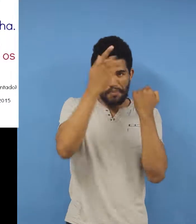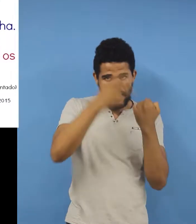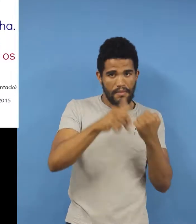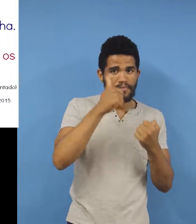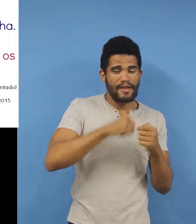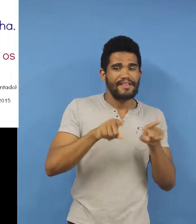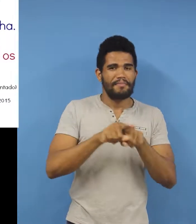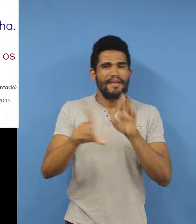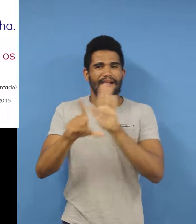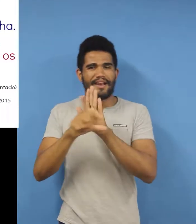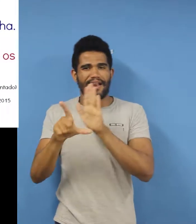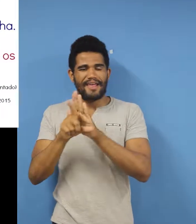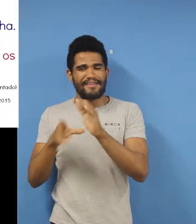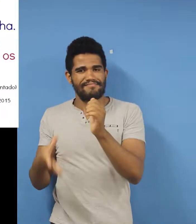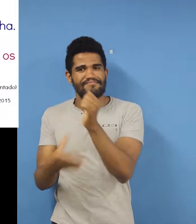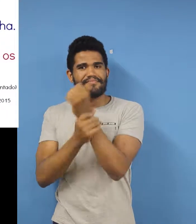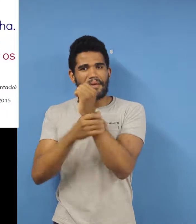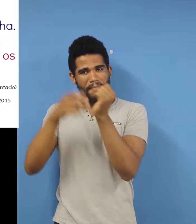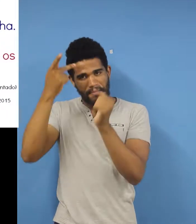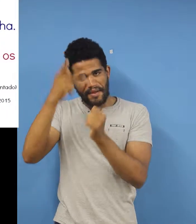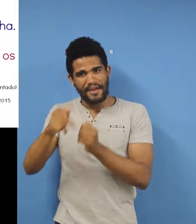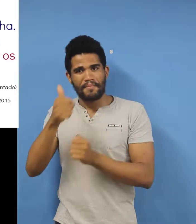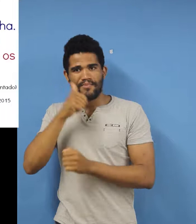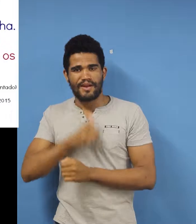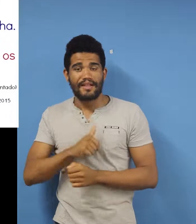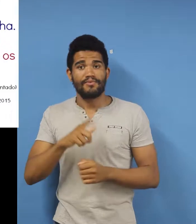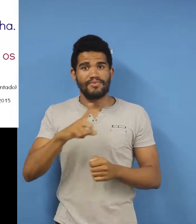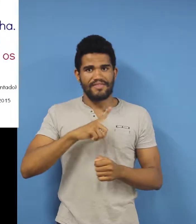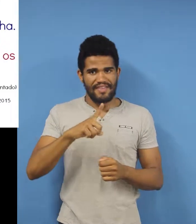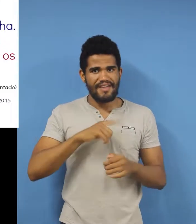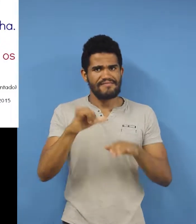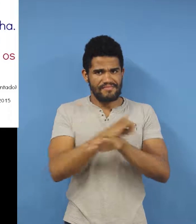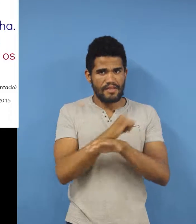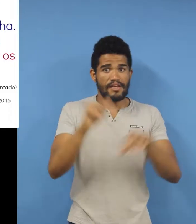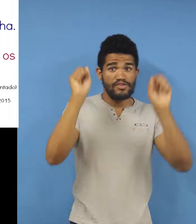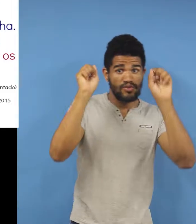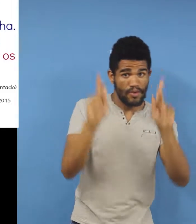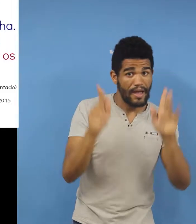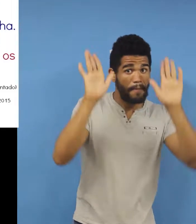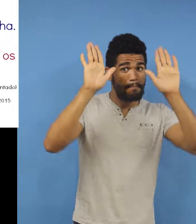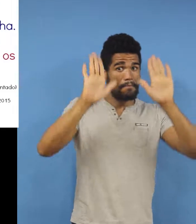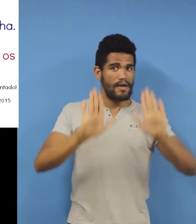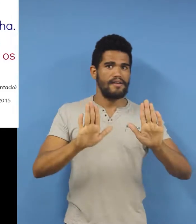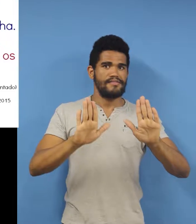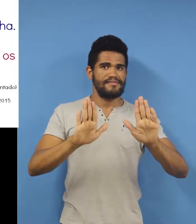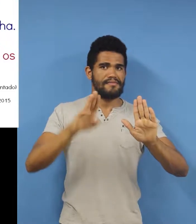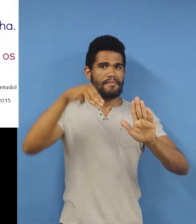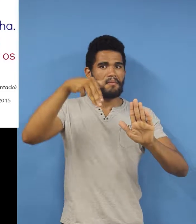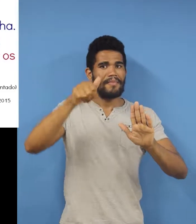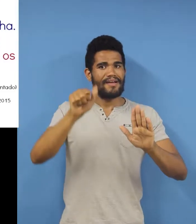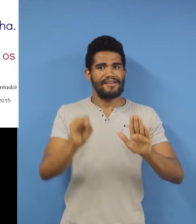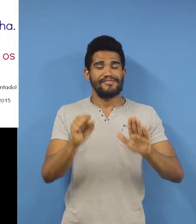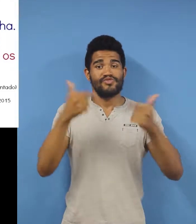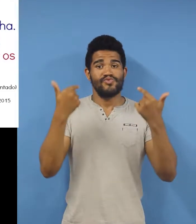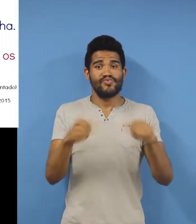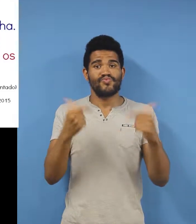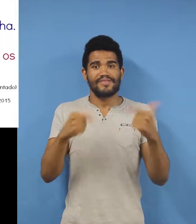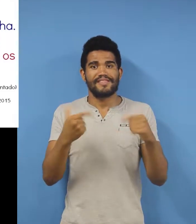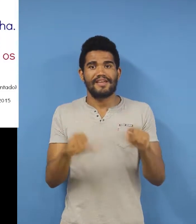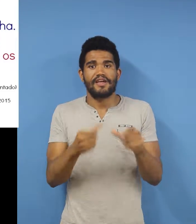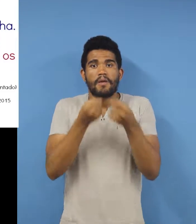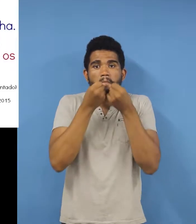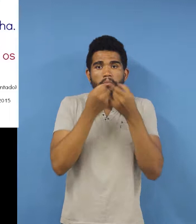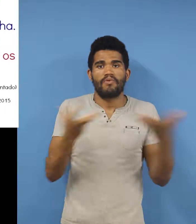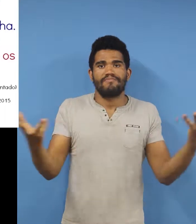auxílio à mulher, tais como a Secretaria de Políticas para as Mulheres e a Lei Maria da Penha. Ou seja, ela está dizendo que